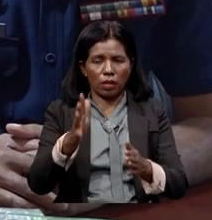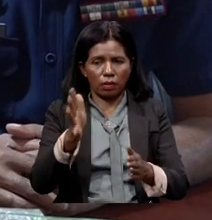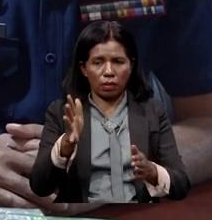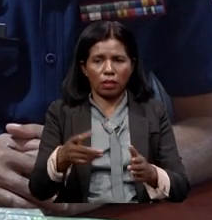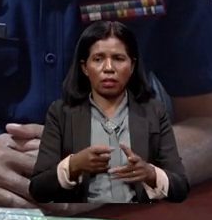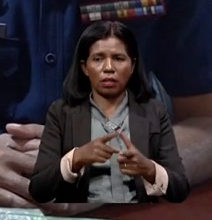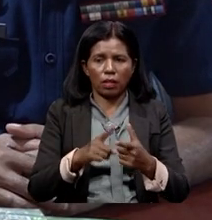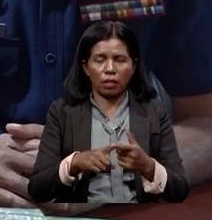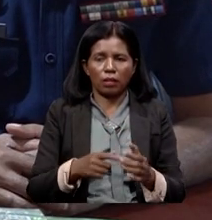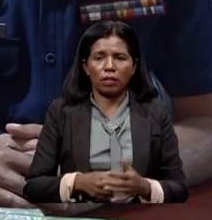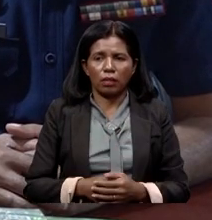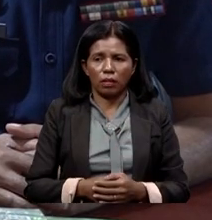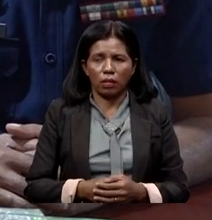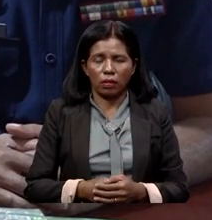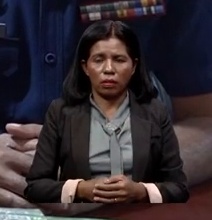Limanolu nilalara